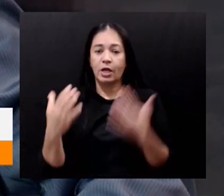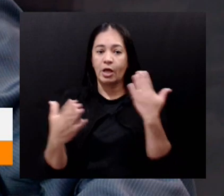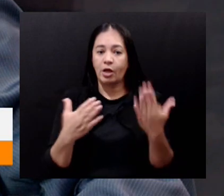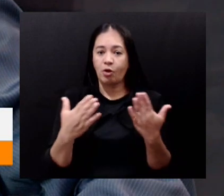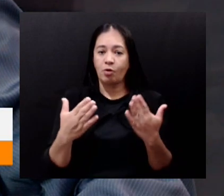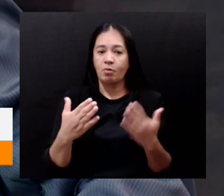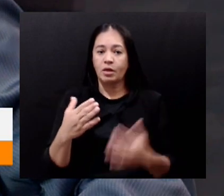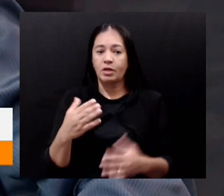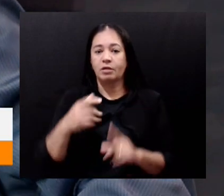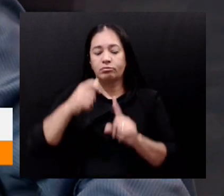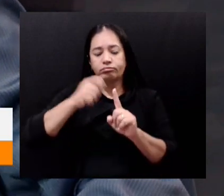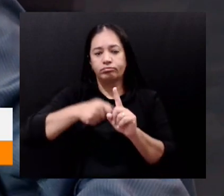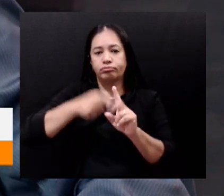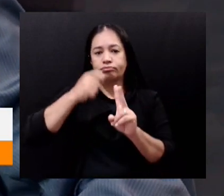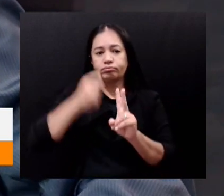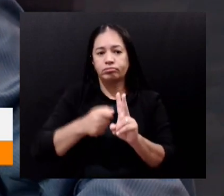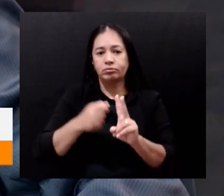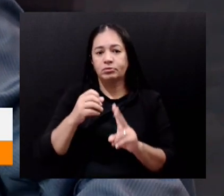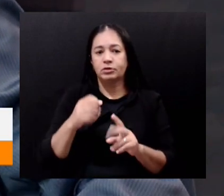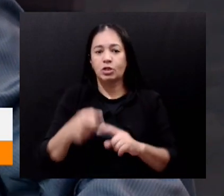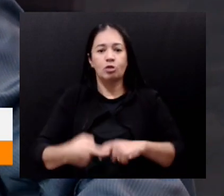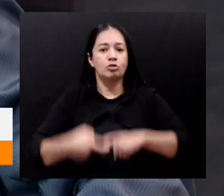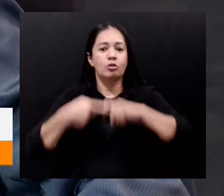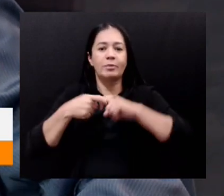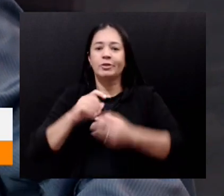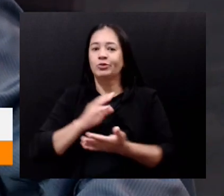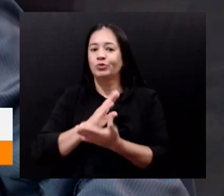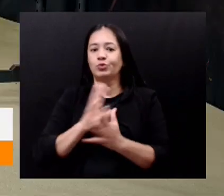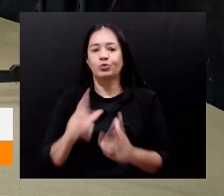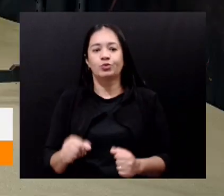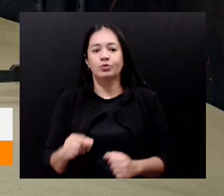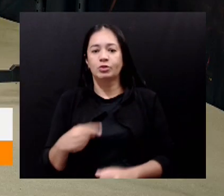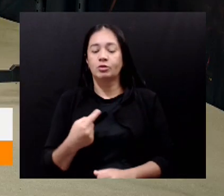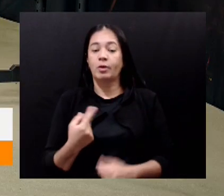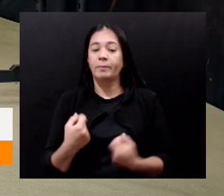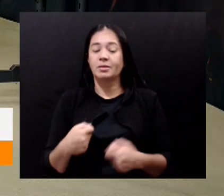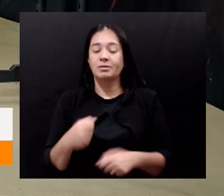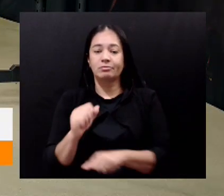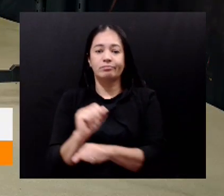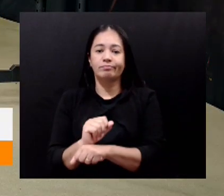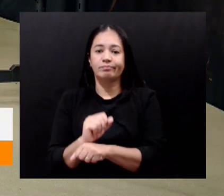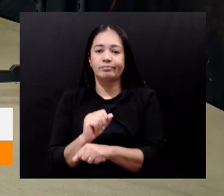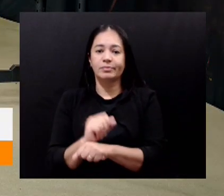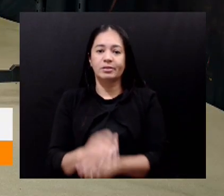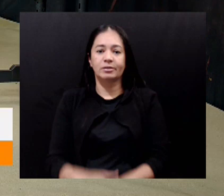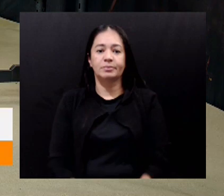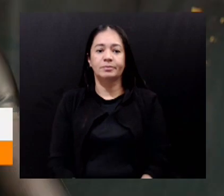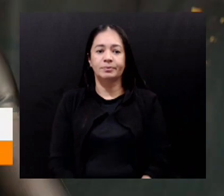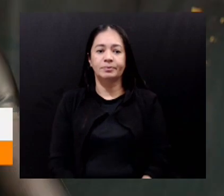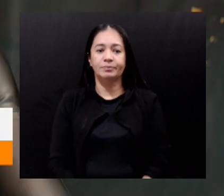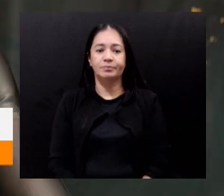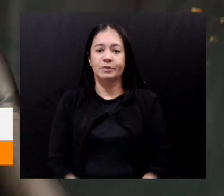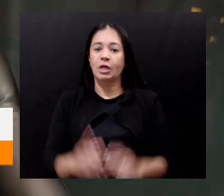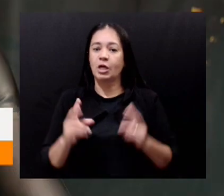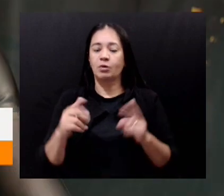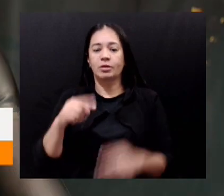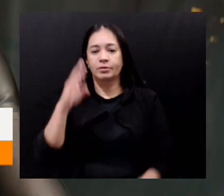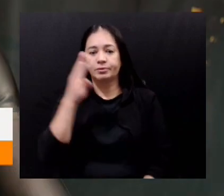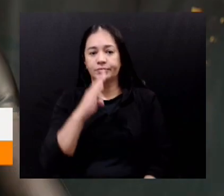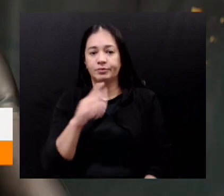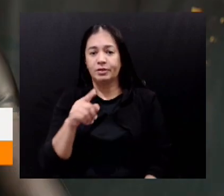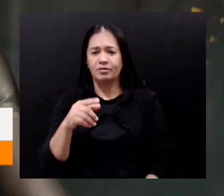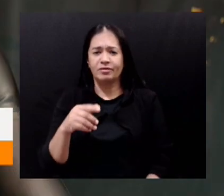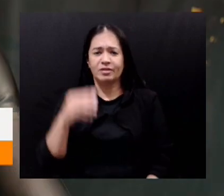dias está tudo suspenso. E a gente tem que aguardar. Essa é a questão. Exatamente. Tem que aguardar. Então não desanima, né, pode ser que Não, tudo